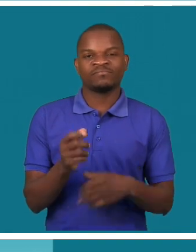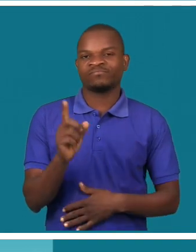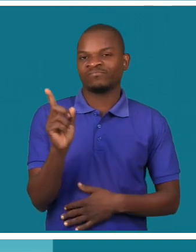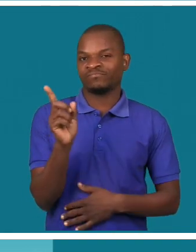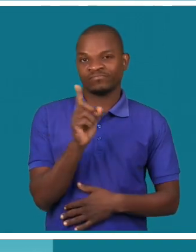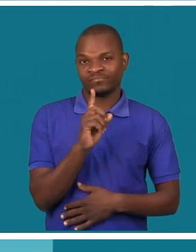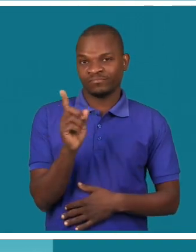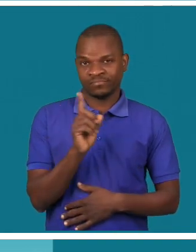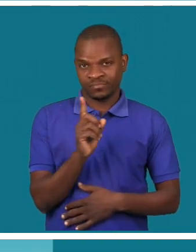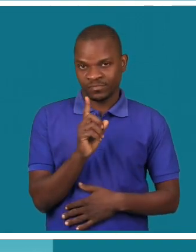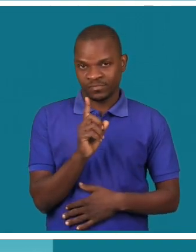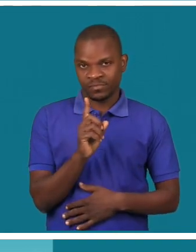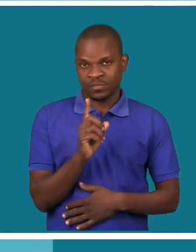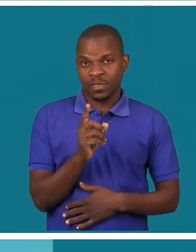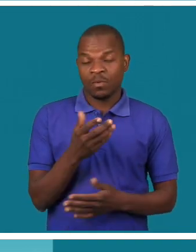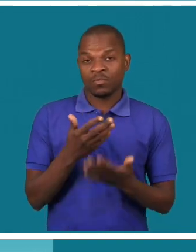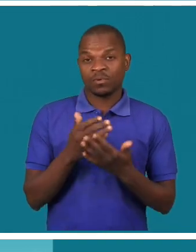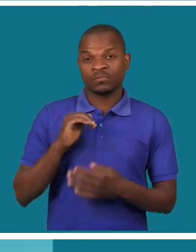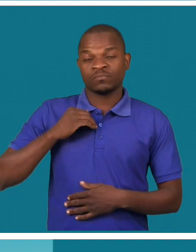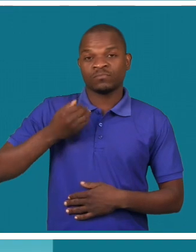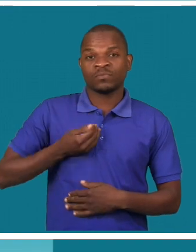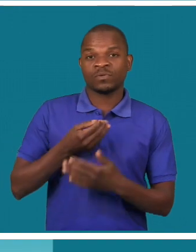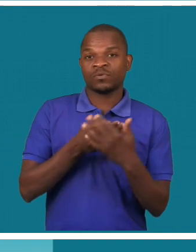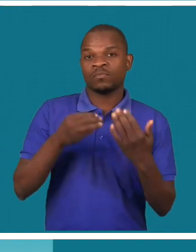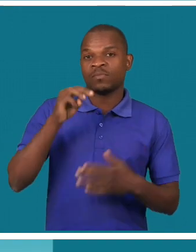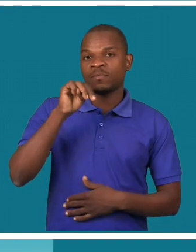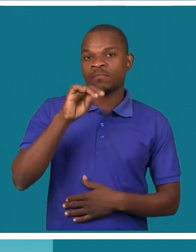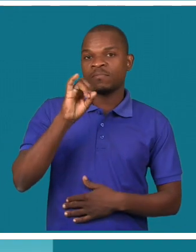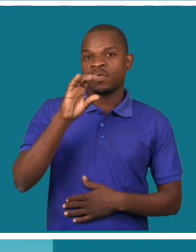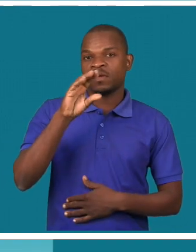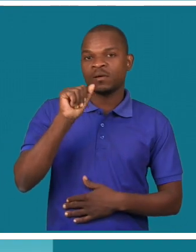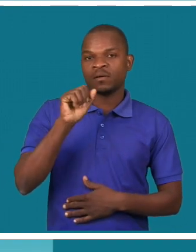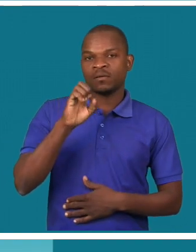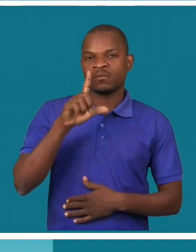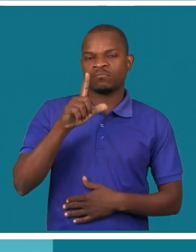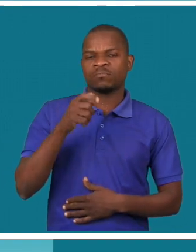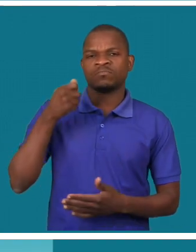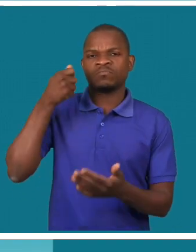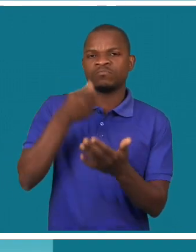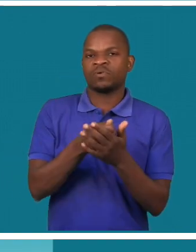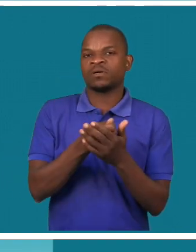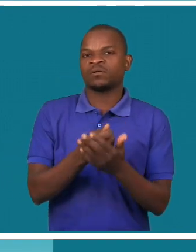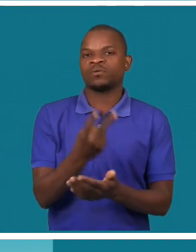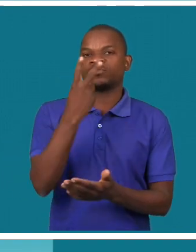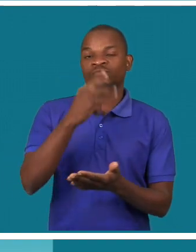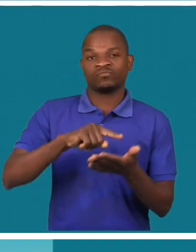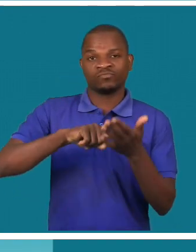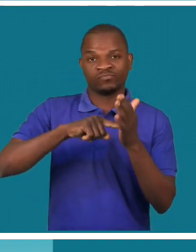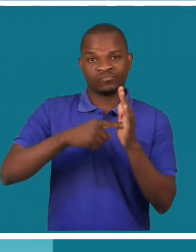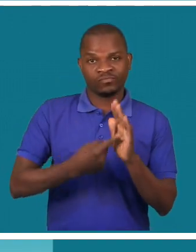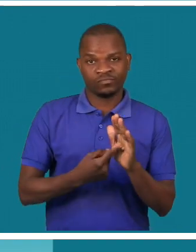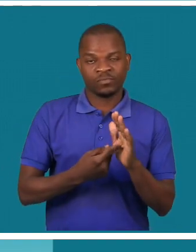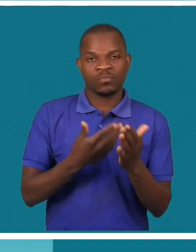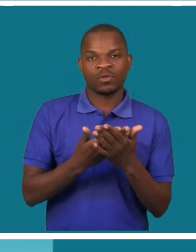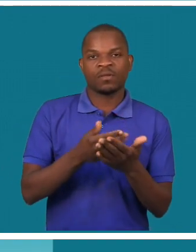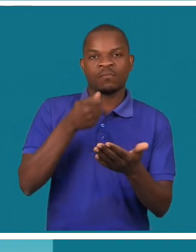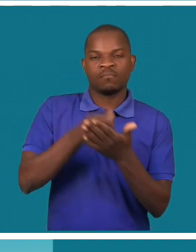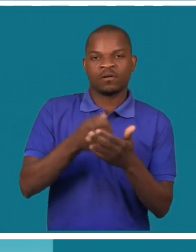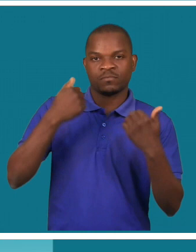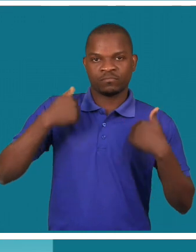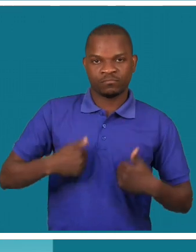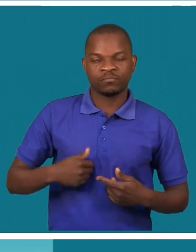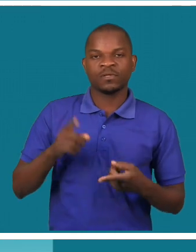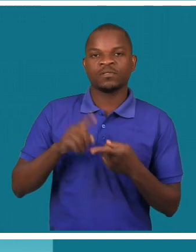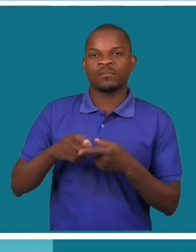podem parecer. Micael revela que paga a passagem a dobrar, ou seja, paga para ela e para a